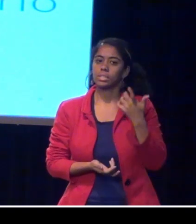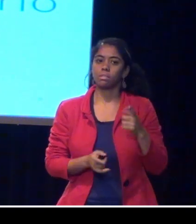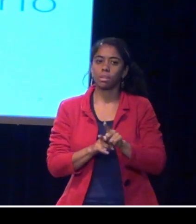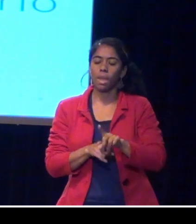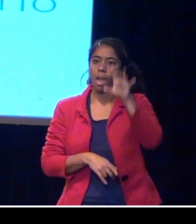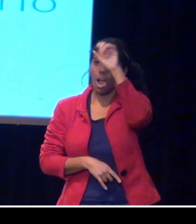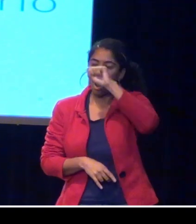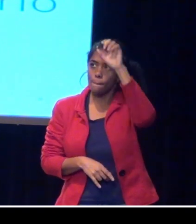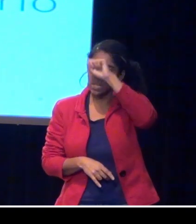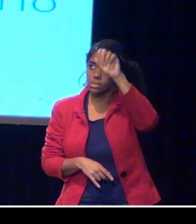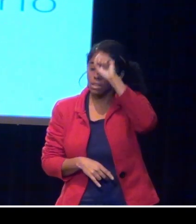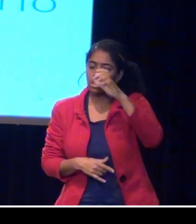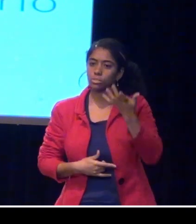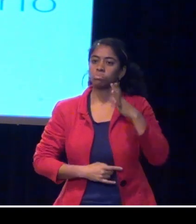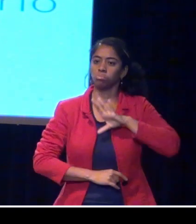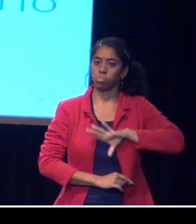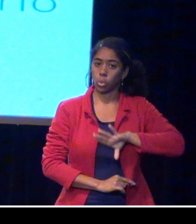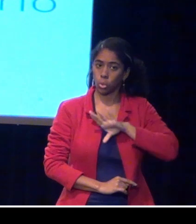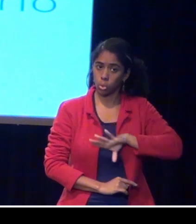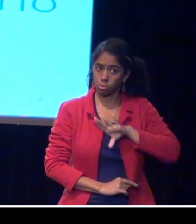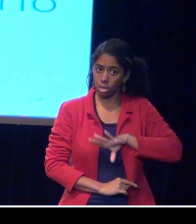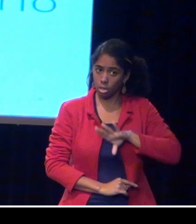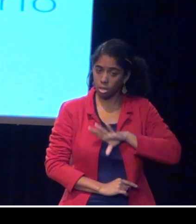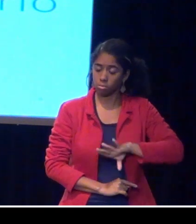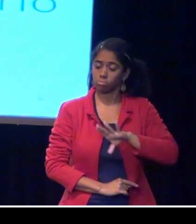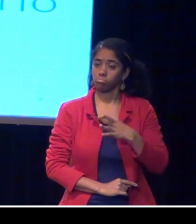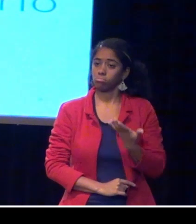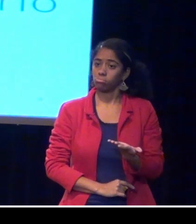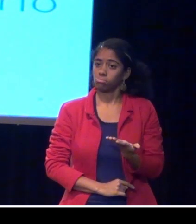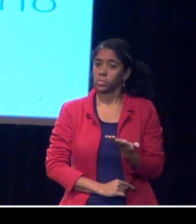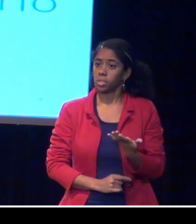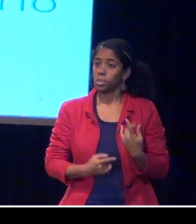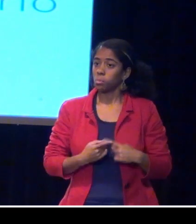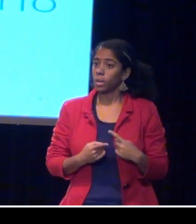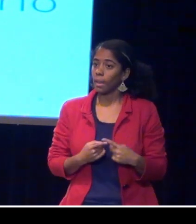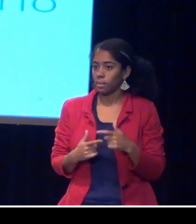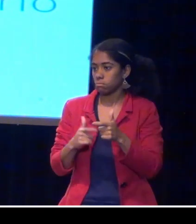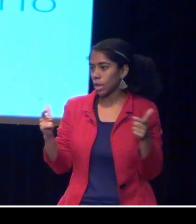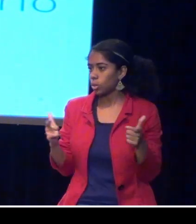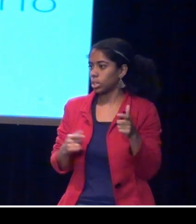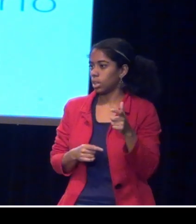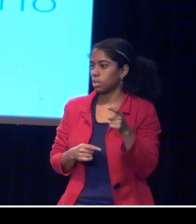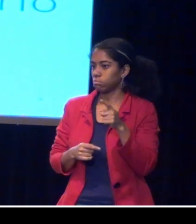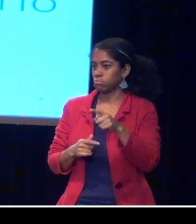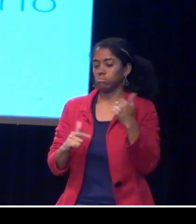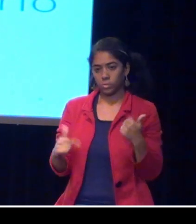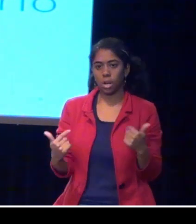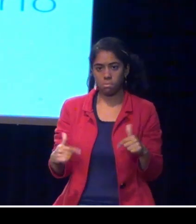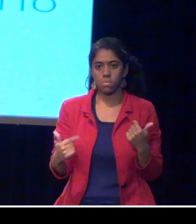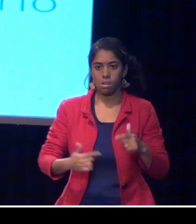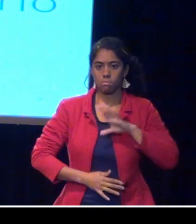aprendizagem da língua portuguesa, porque, apesar da maioria desses trabalhos serem em português,